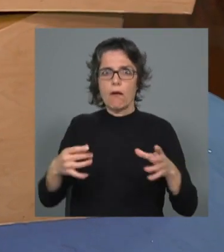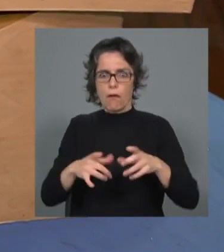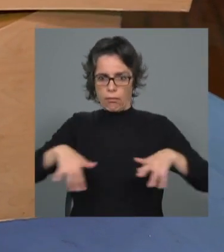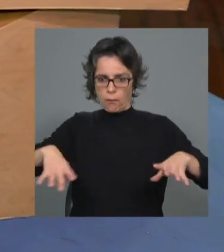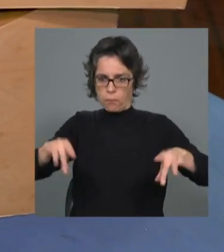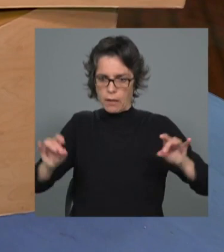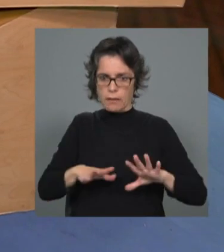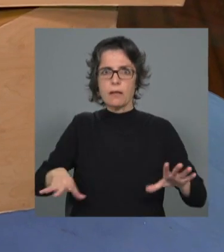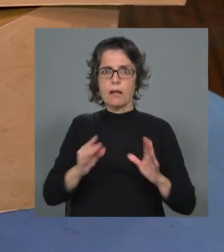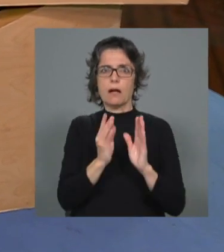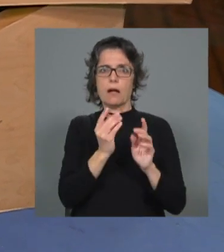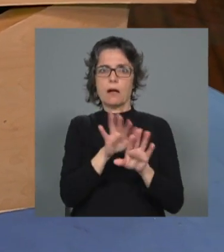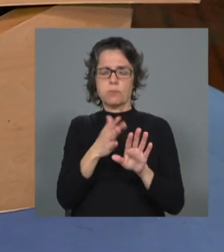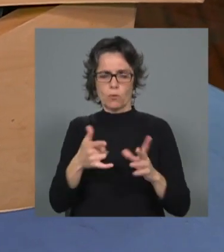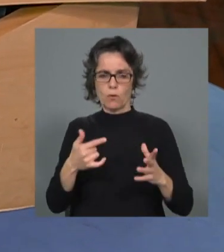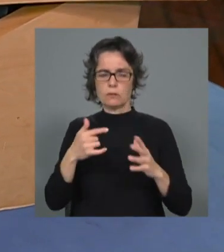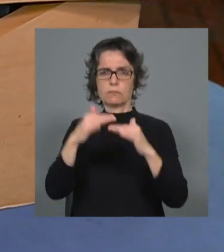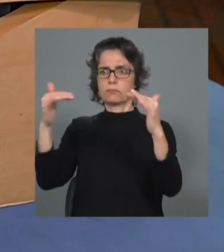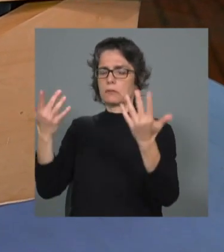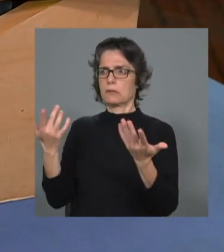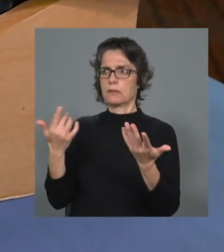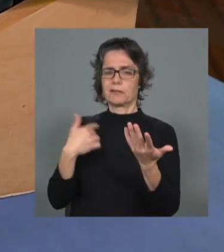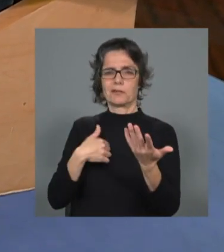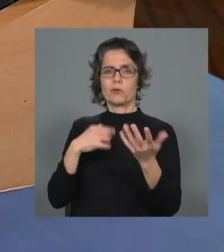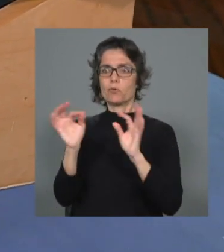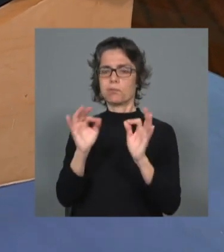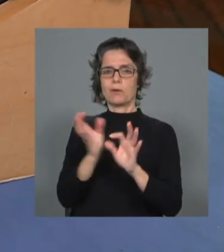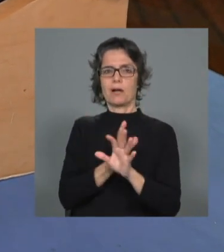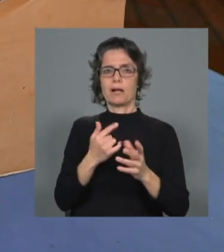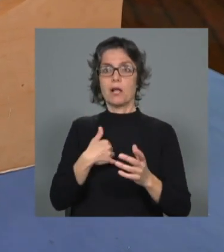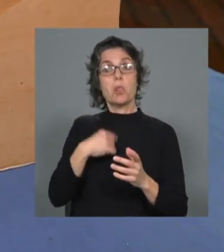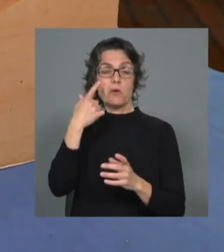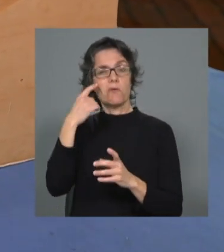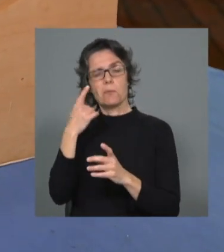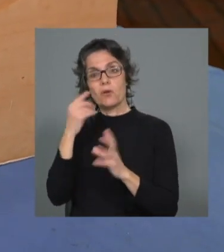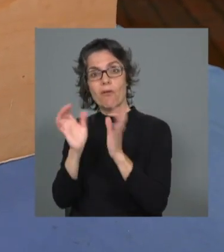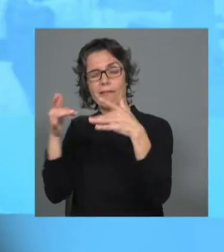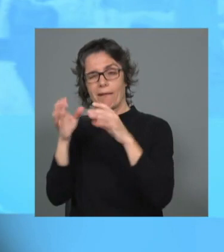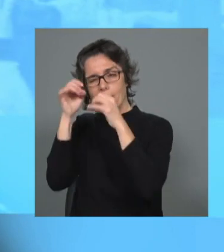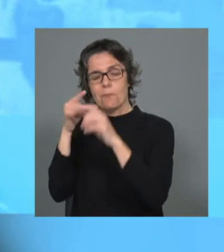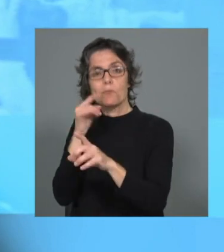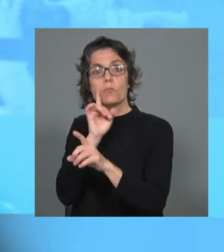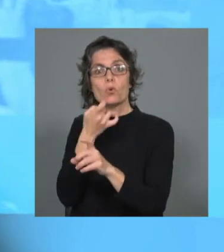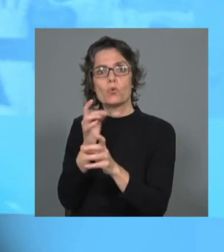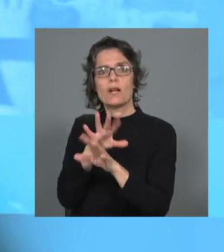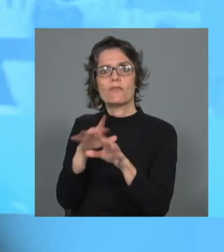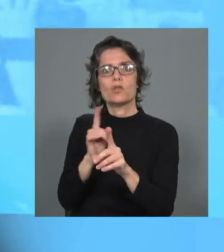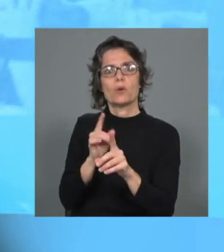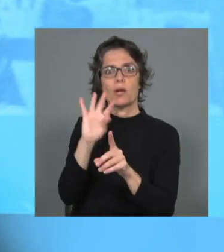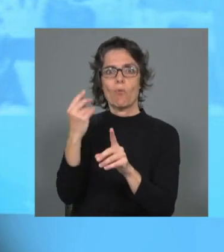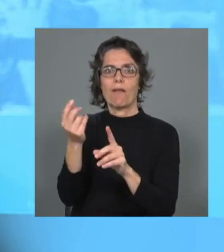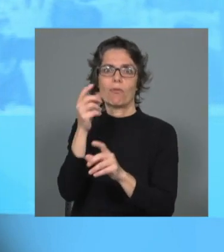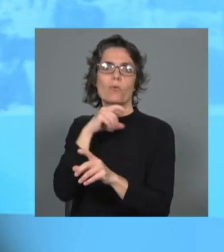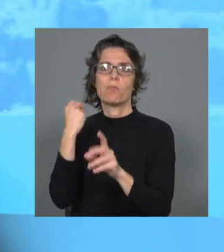altares montados. E perguntei, então como é que souberam isto? Fomos à internet ver. Pois, ou seja, não é difícil recuperar